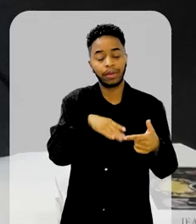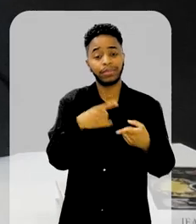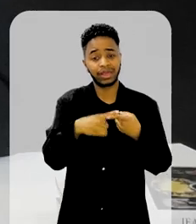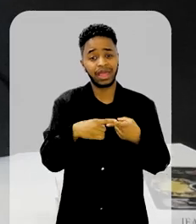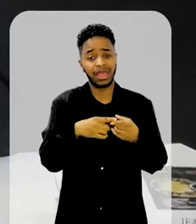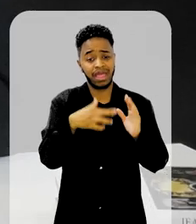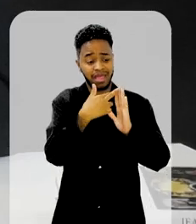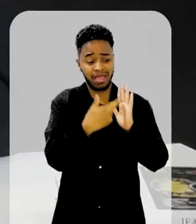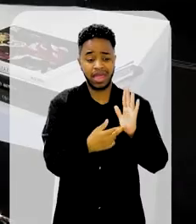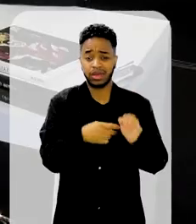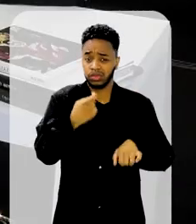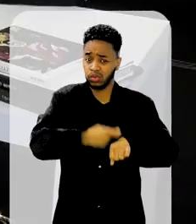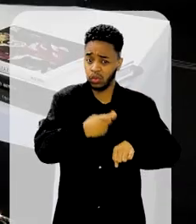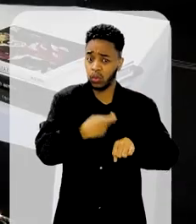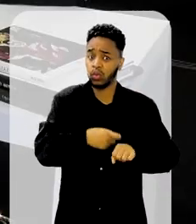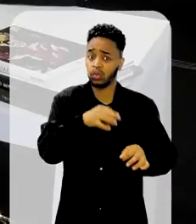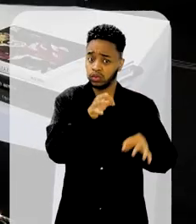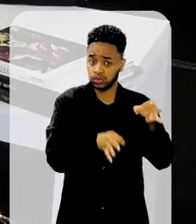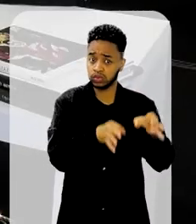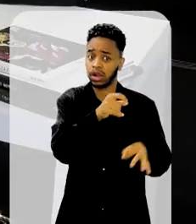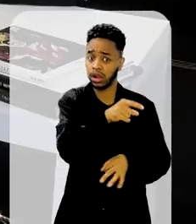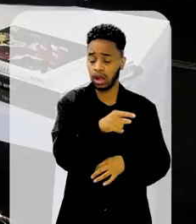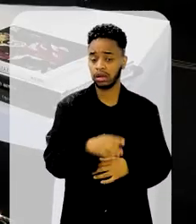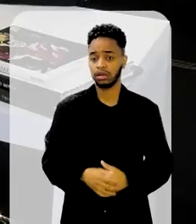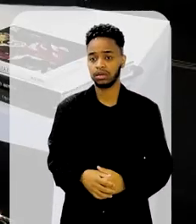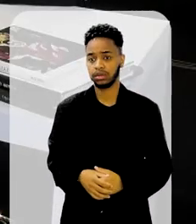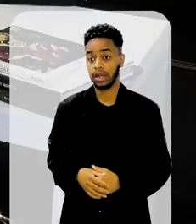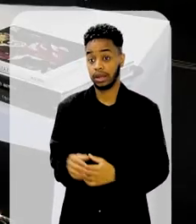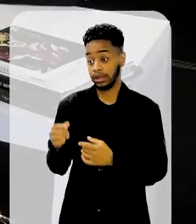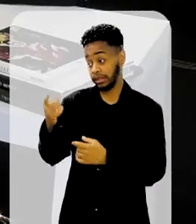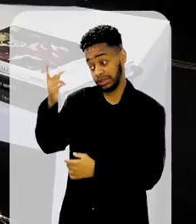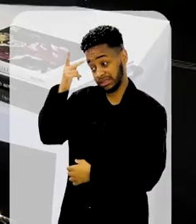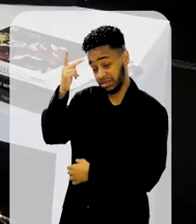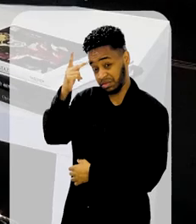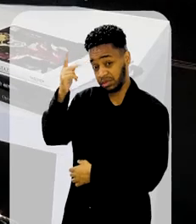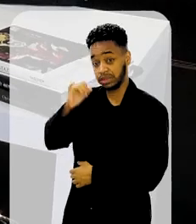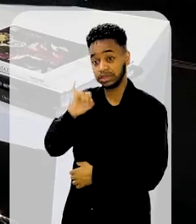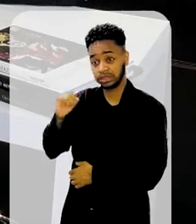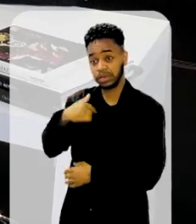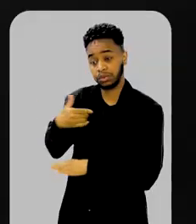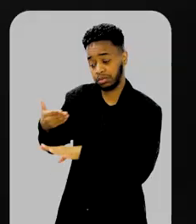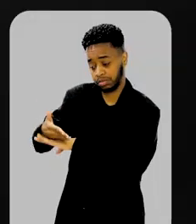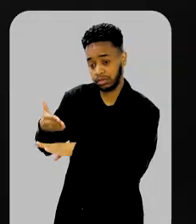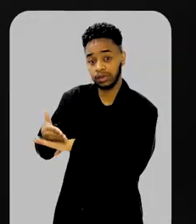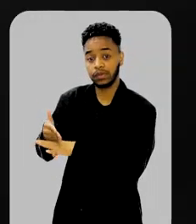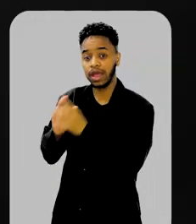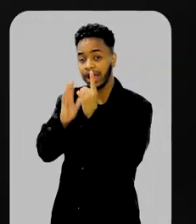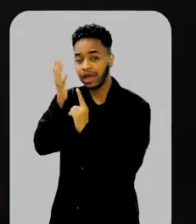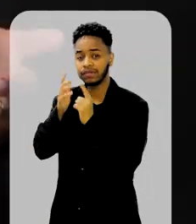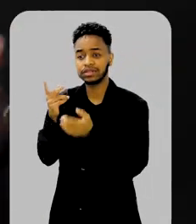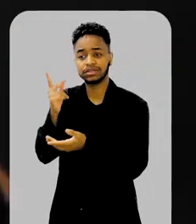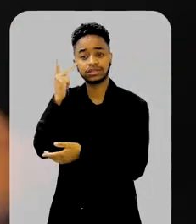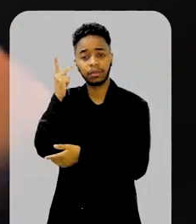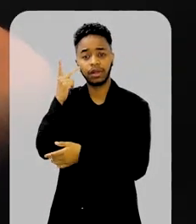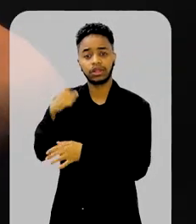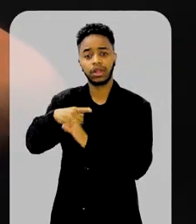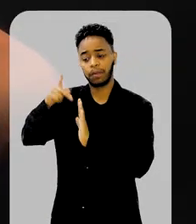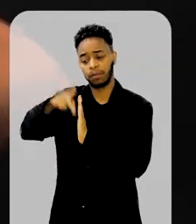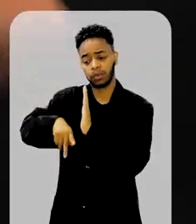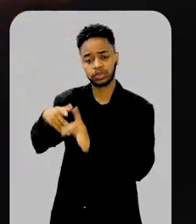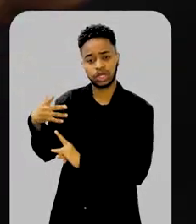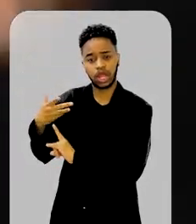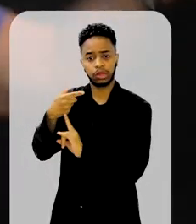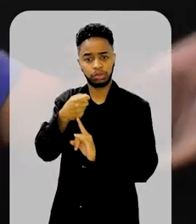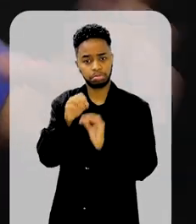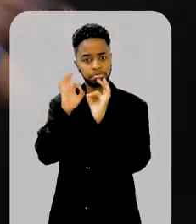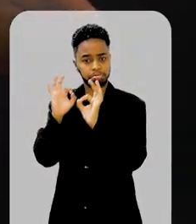você comentasse essa grande diferença Rio de São Paulo em São Paulo eu vou pegar um exemplo seu você tem experiência vasta carnaval de São Paulo você constrói